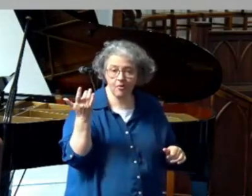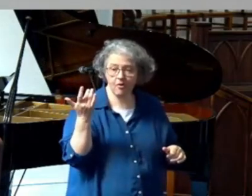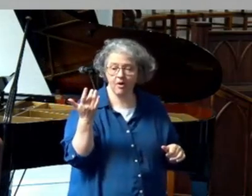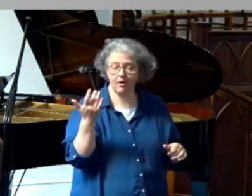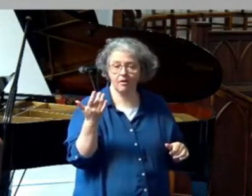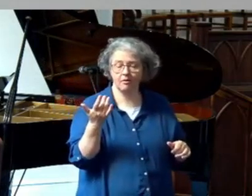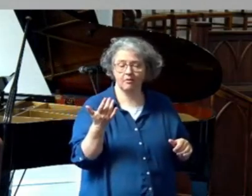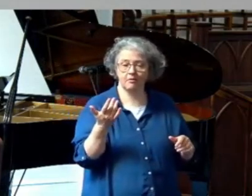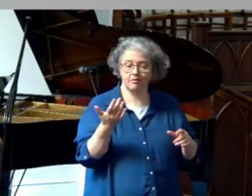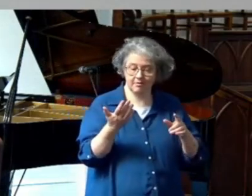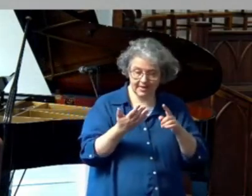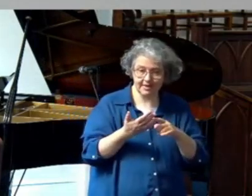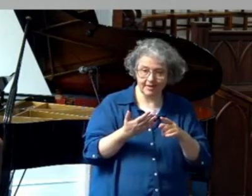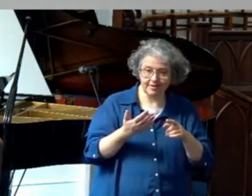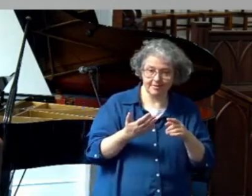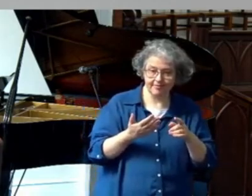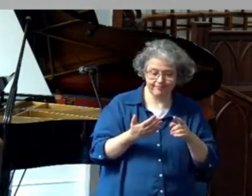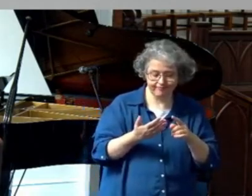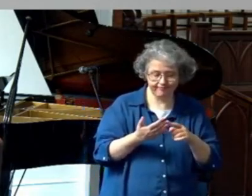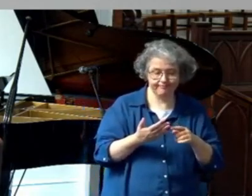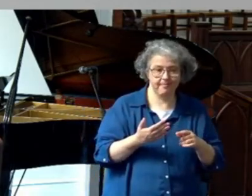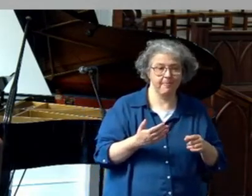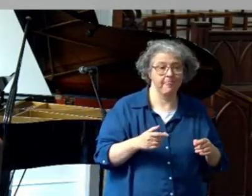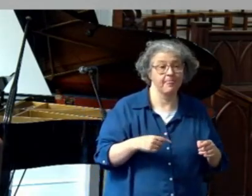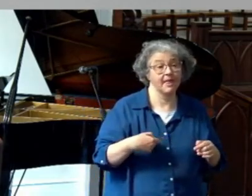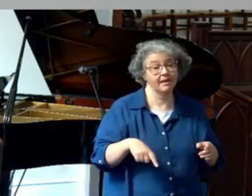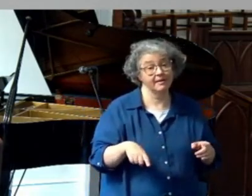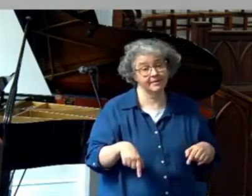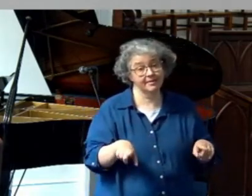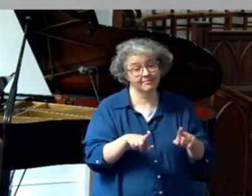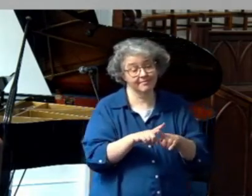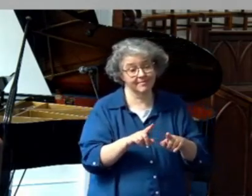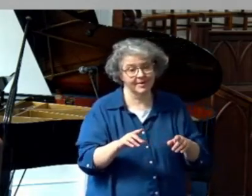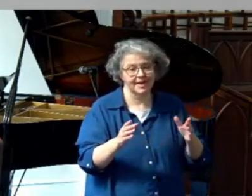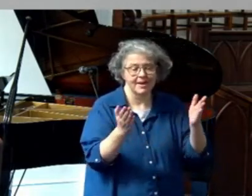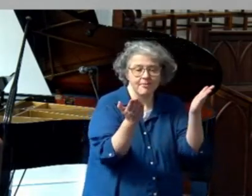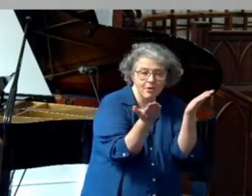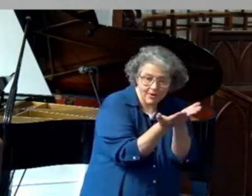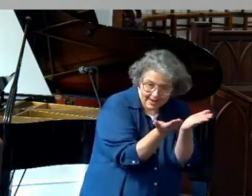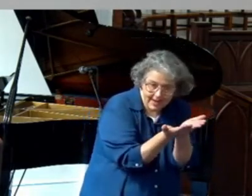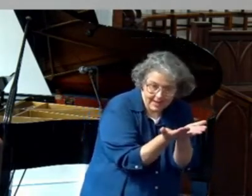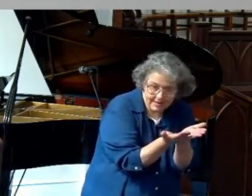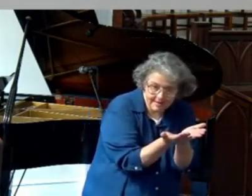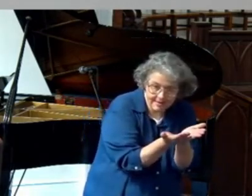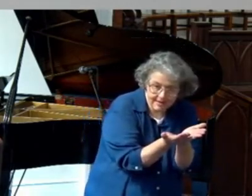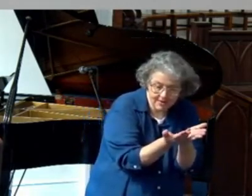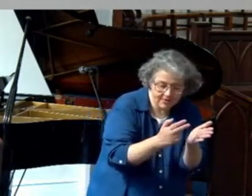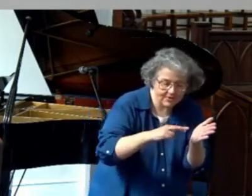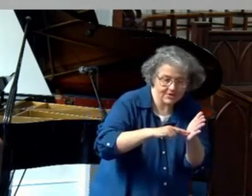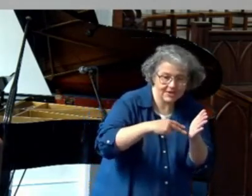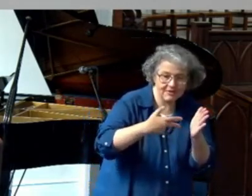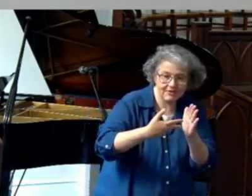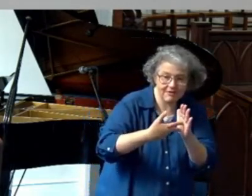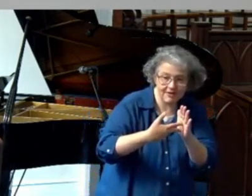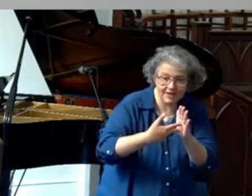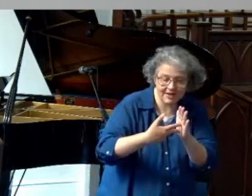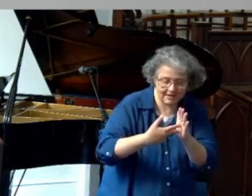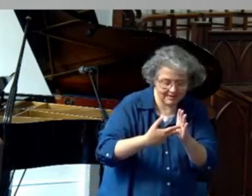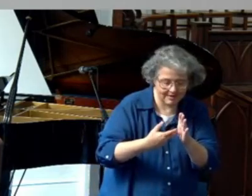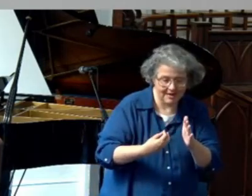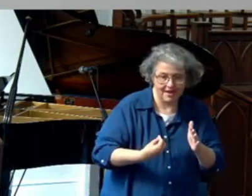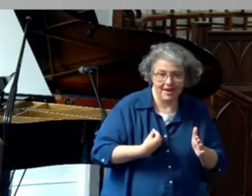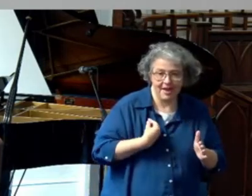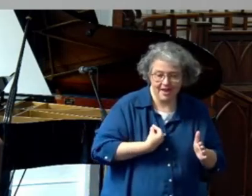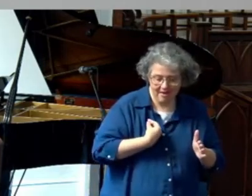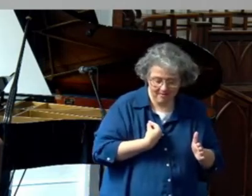Kardec no cristianismo. Para o cristão, vida é o privilégio que se tem de prosseguir uma caminhada